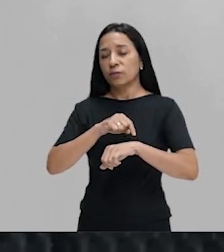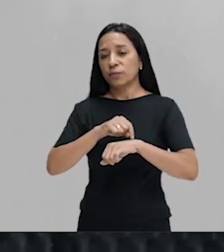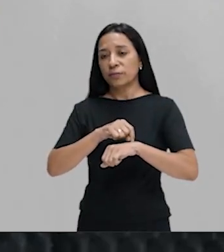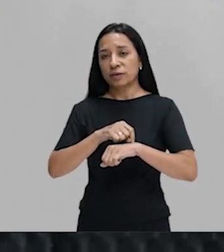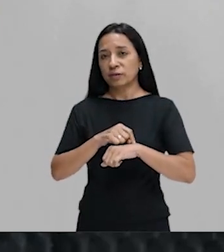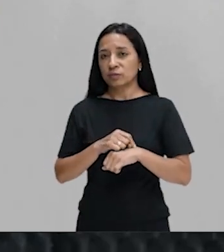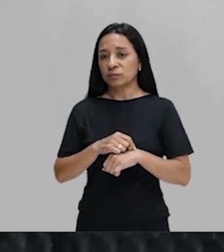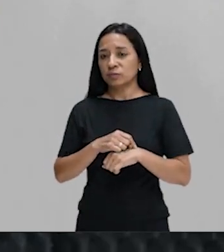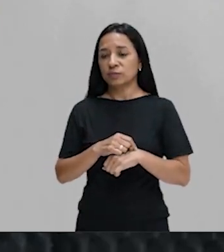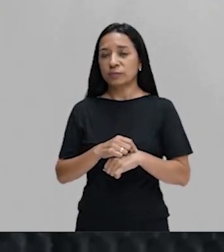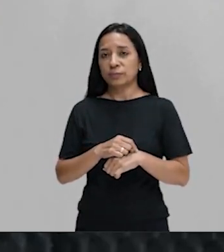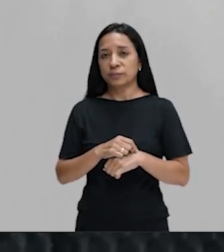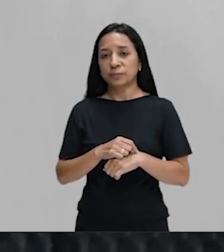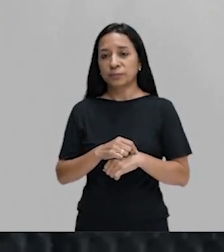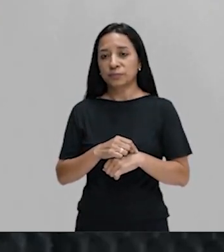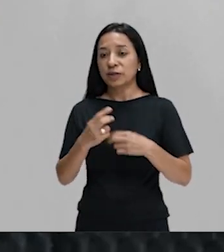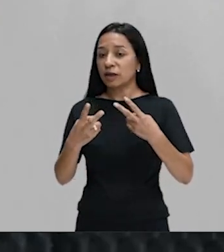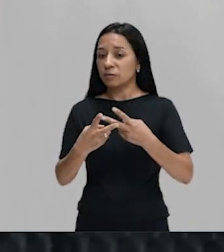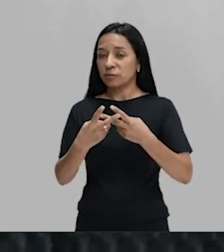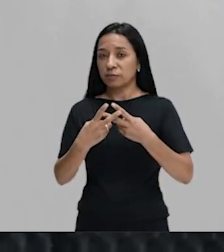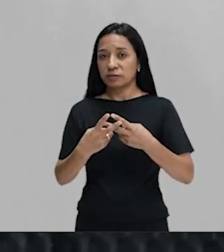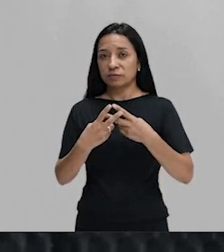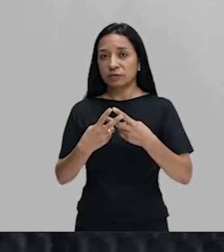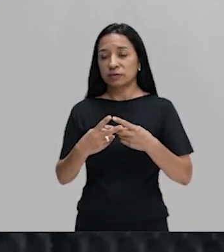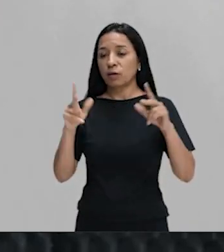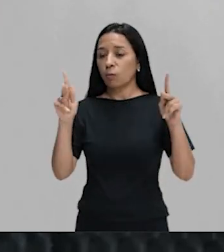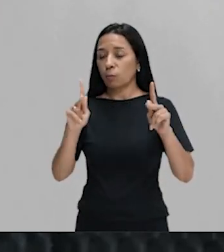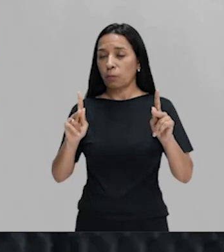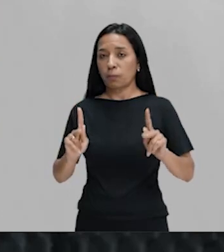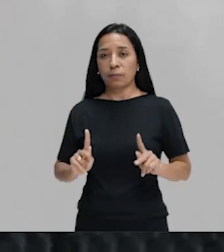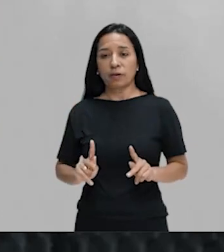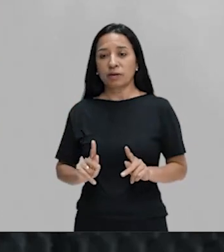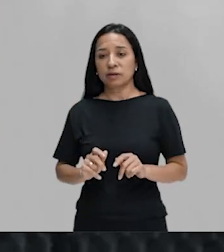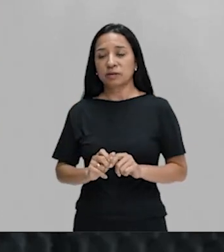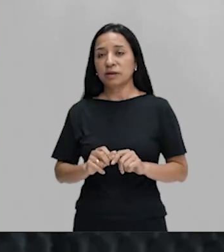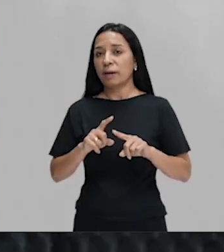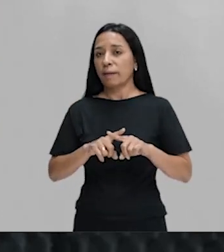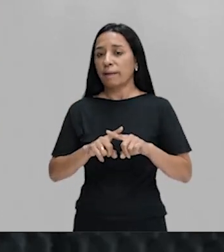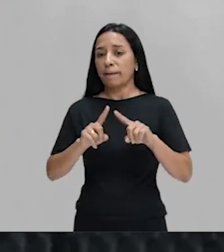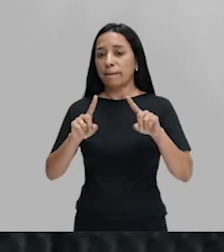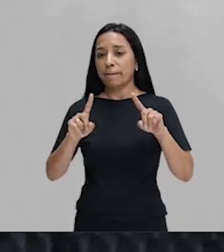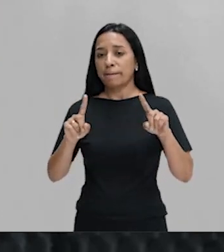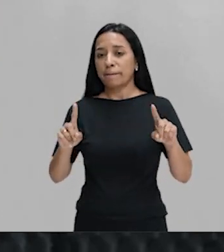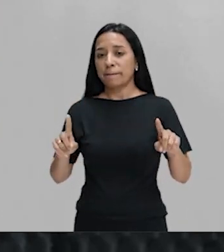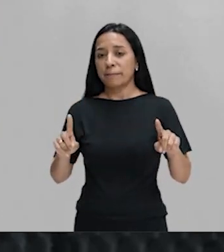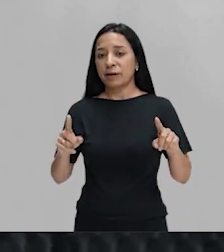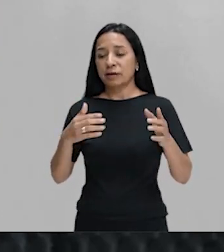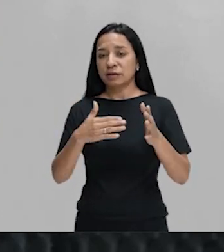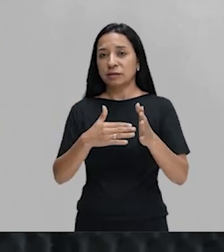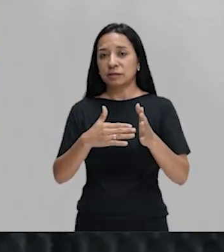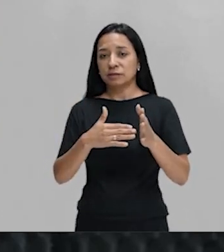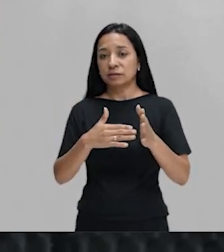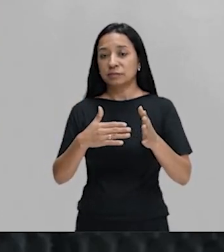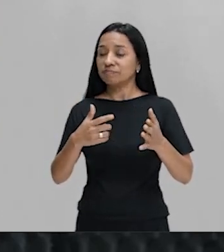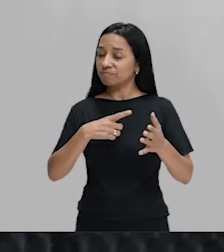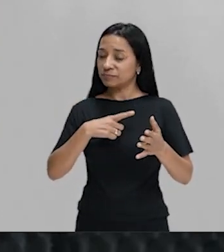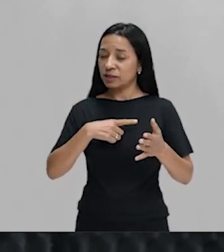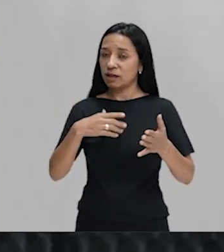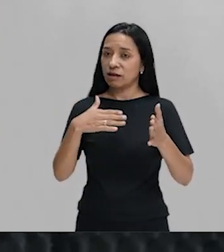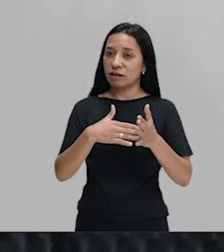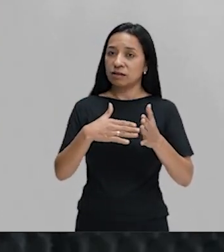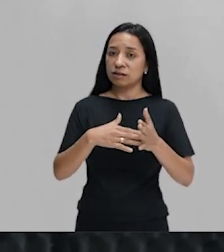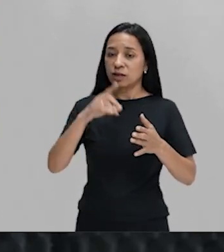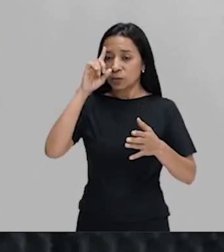e permanece até os dias atuais. E nós vamos destacar aqui, dentro